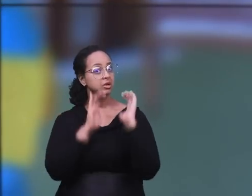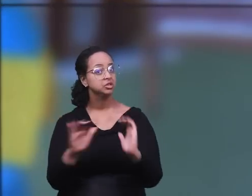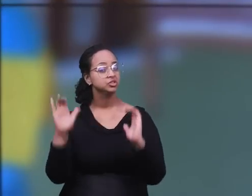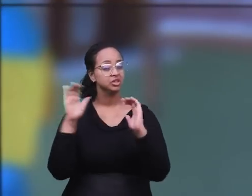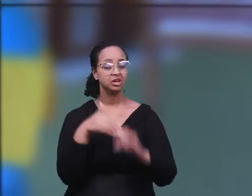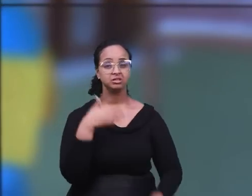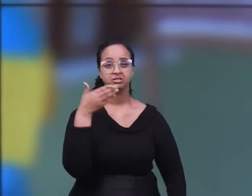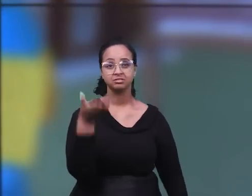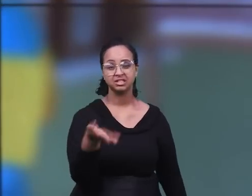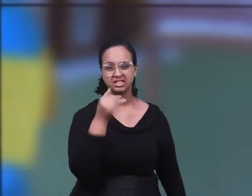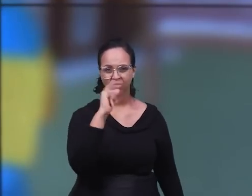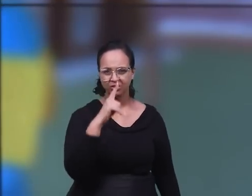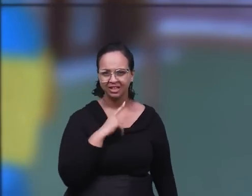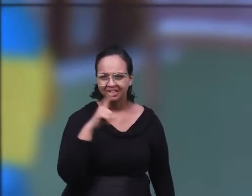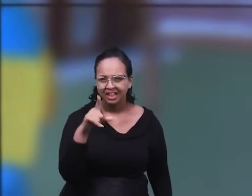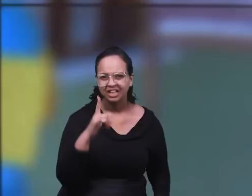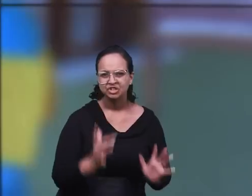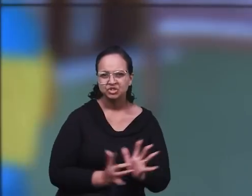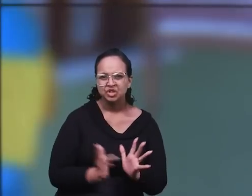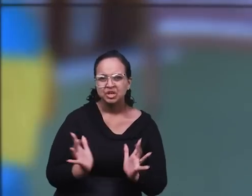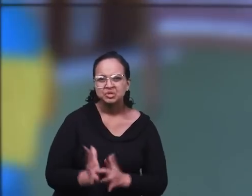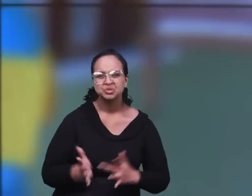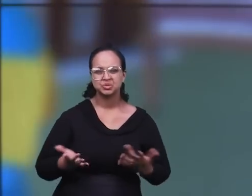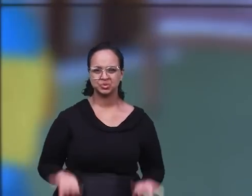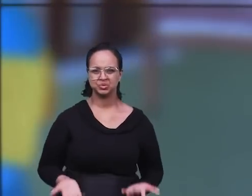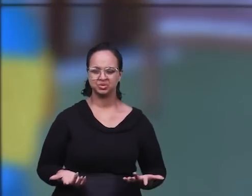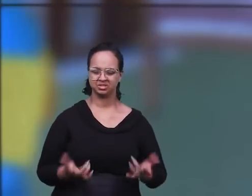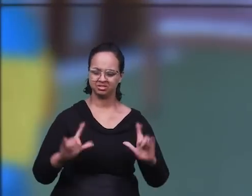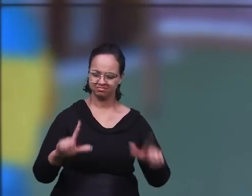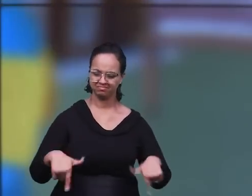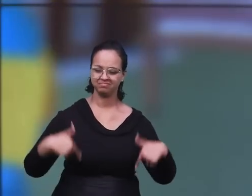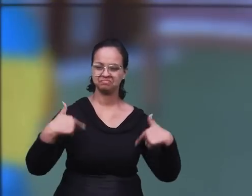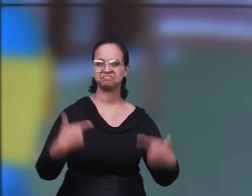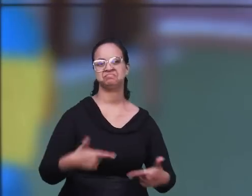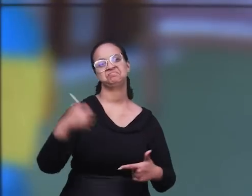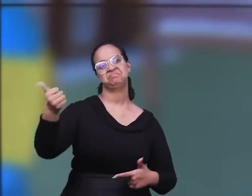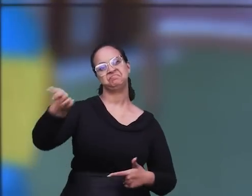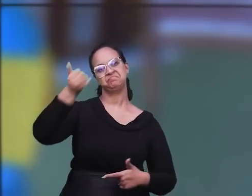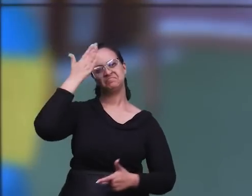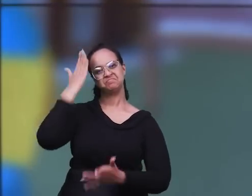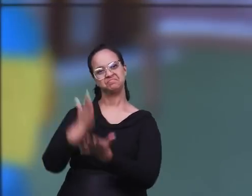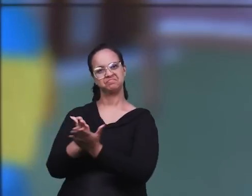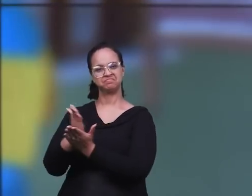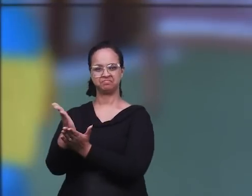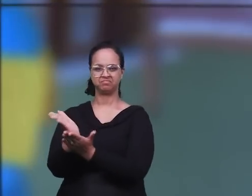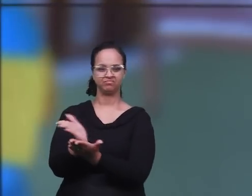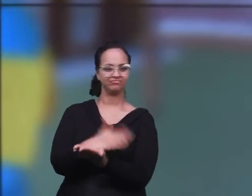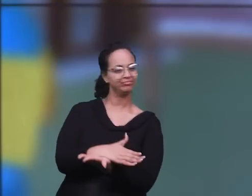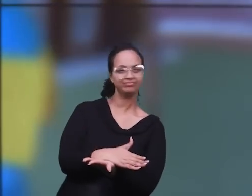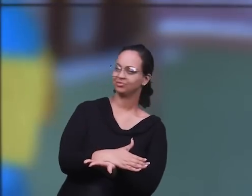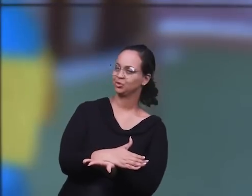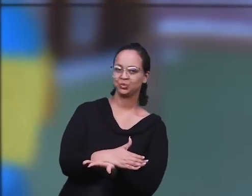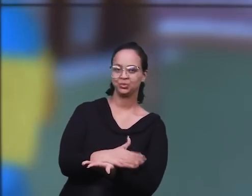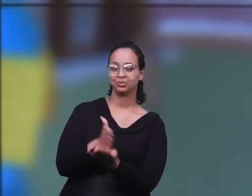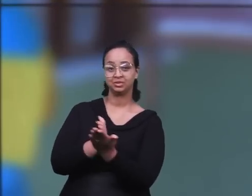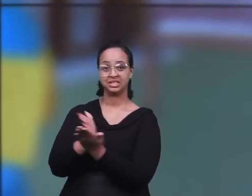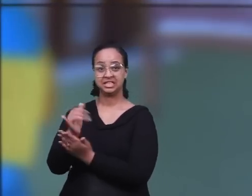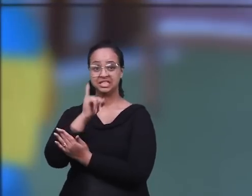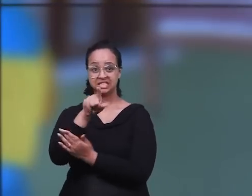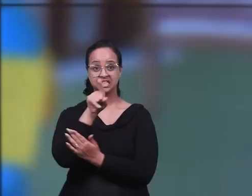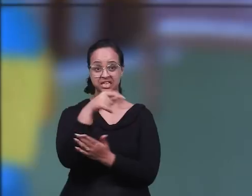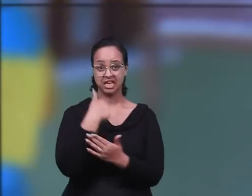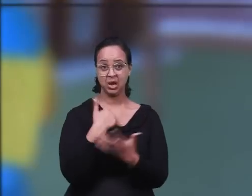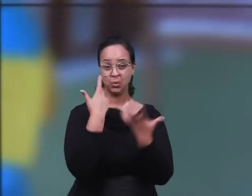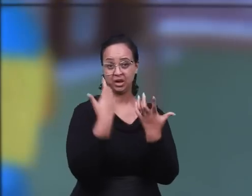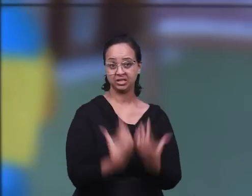palavra. Quem tem Jesus faz as obras da luz e não das trevas. Então, se eu